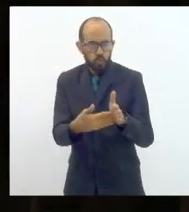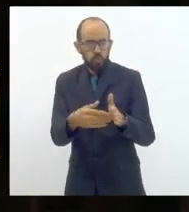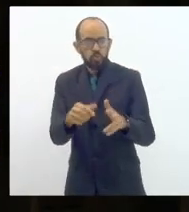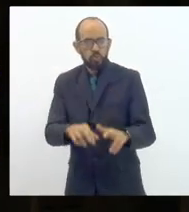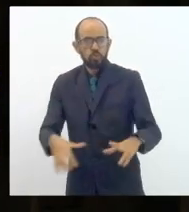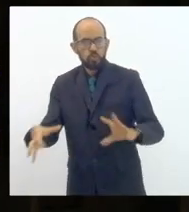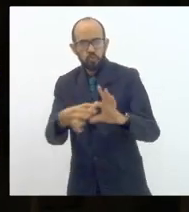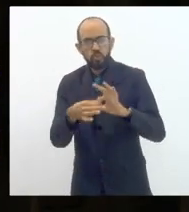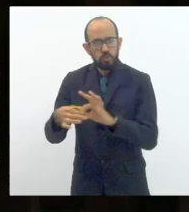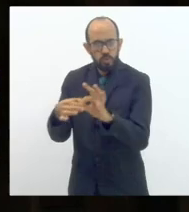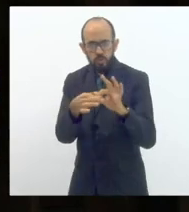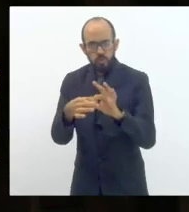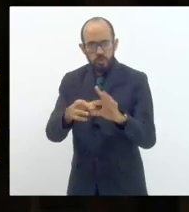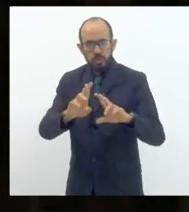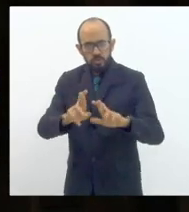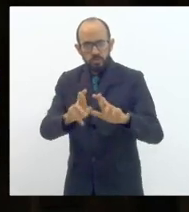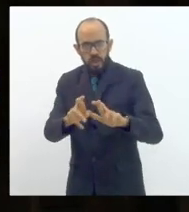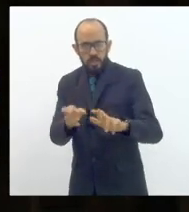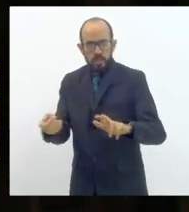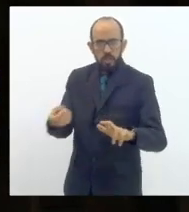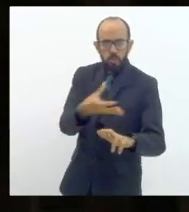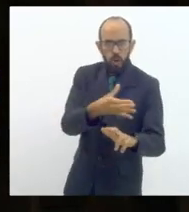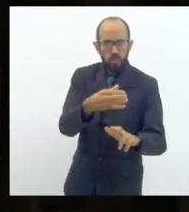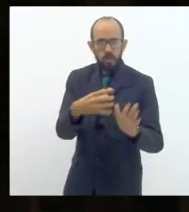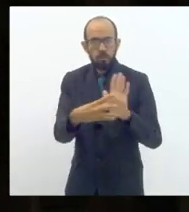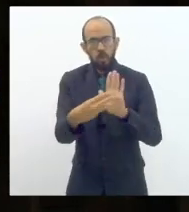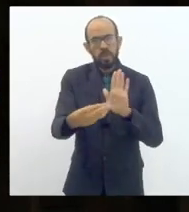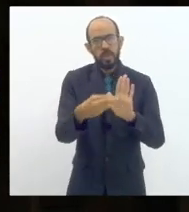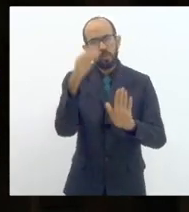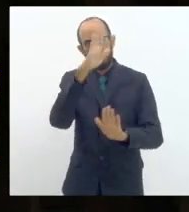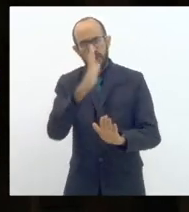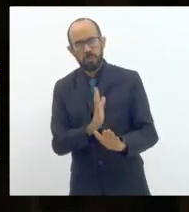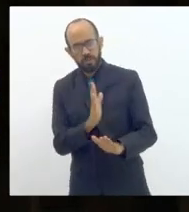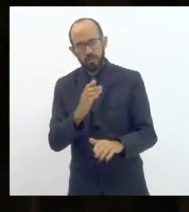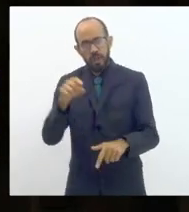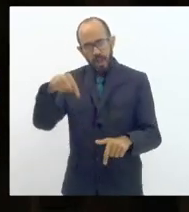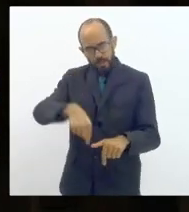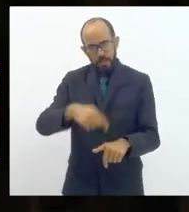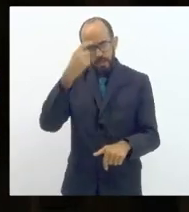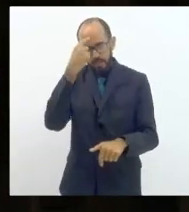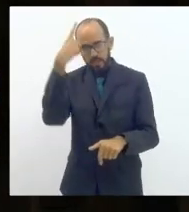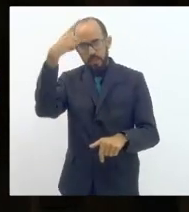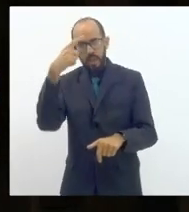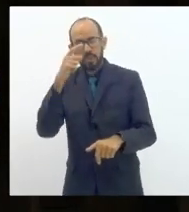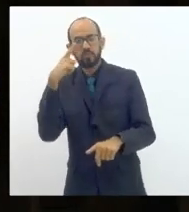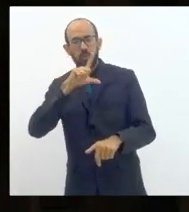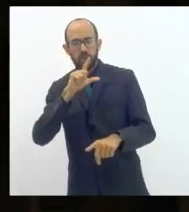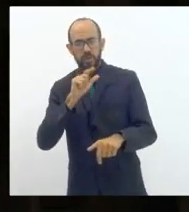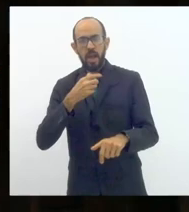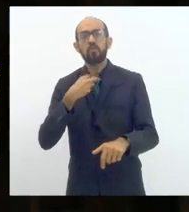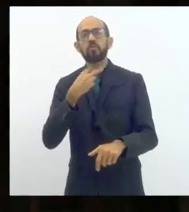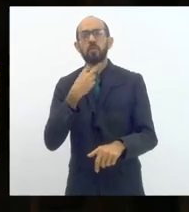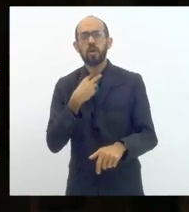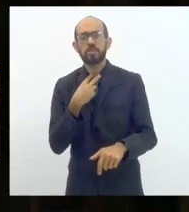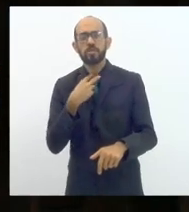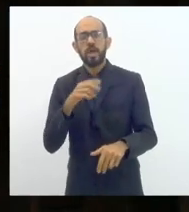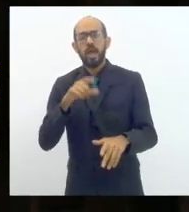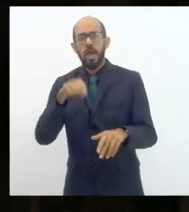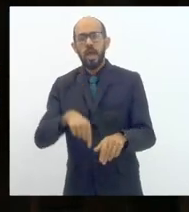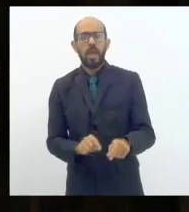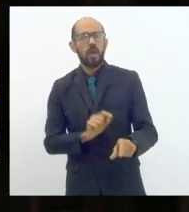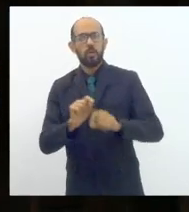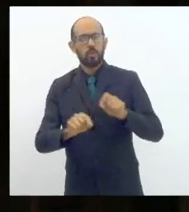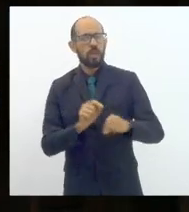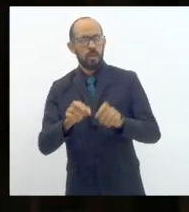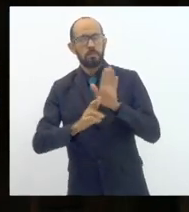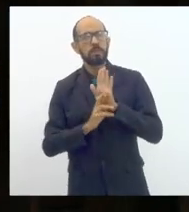que renova, exemplo para o Brasil. Aqui nossas ideias vão ganhar voz. Então vamos fazer política e representar os jovens que são o futuro do